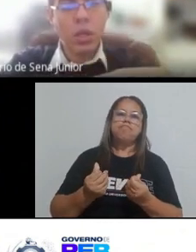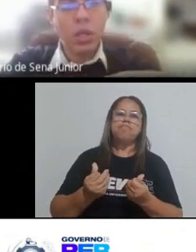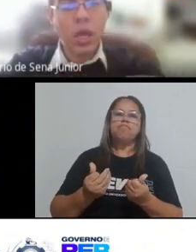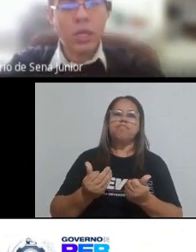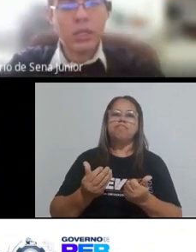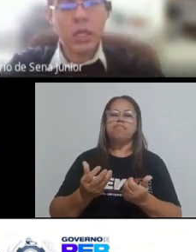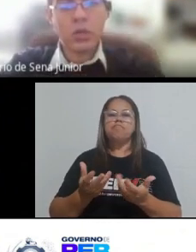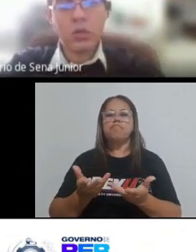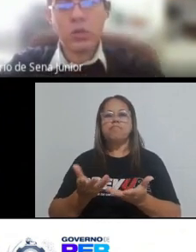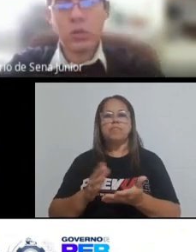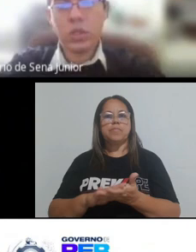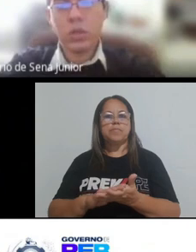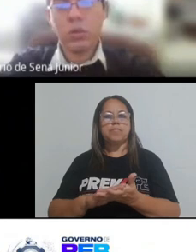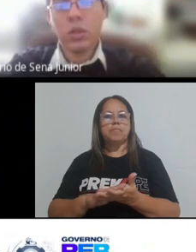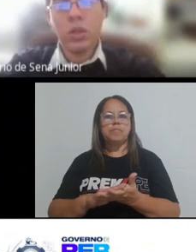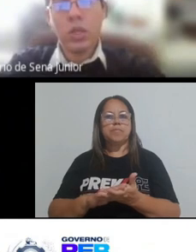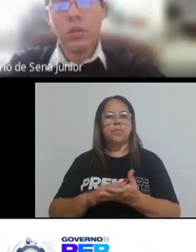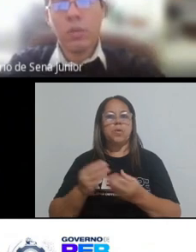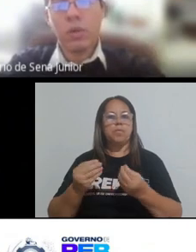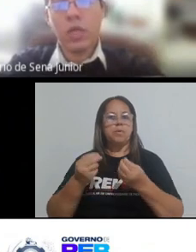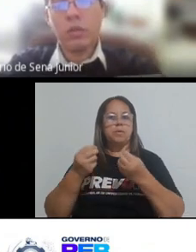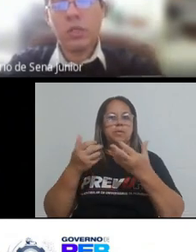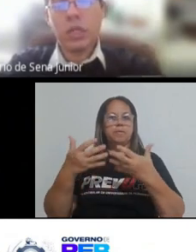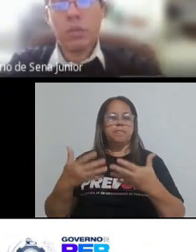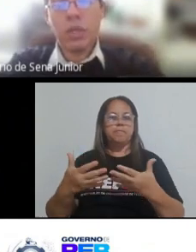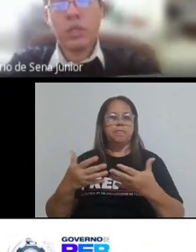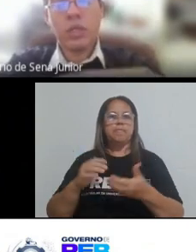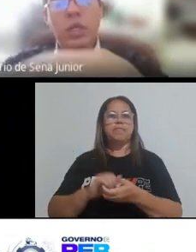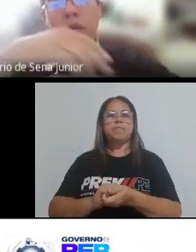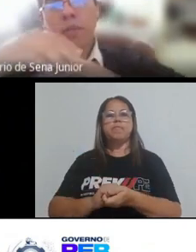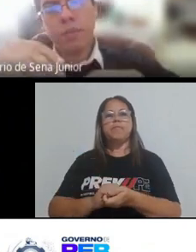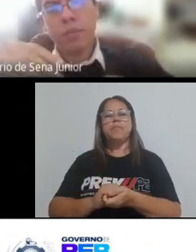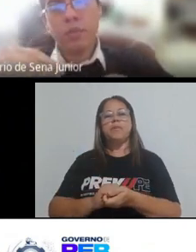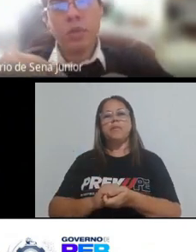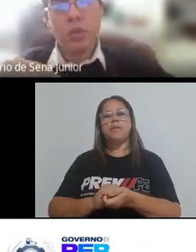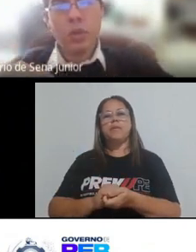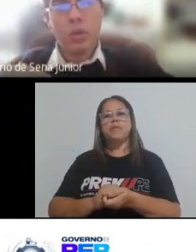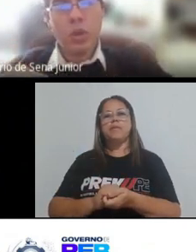a seguinte construção. Podemos estabelecer